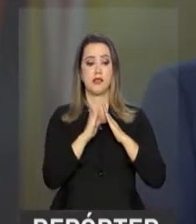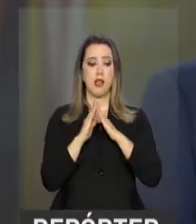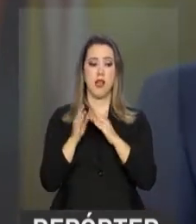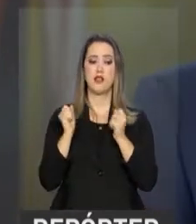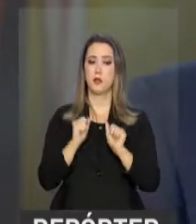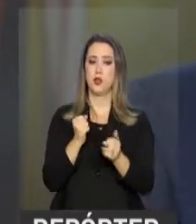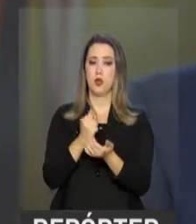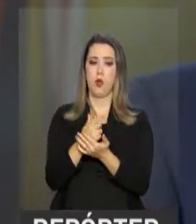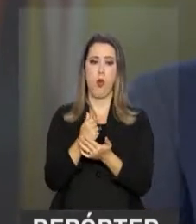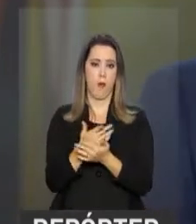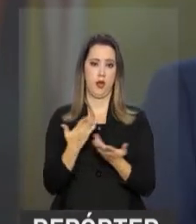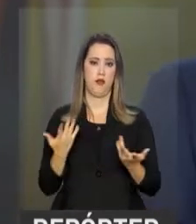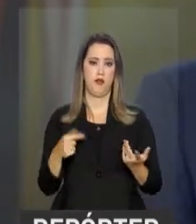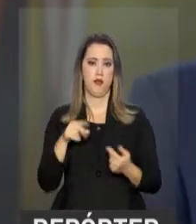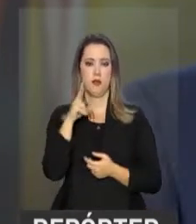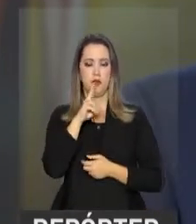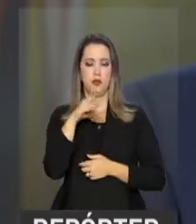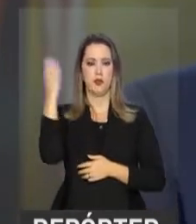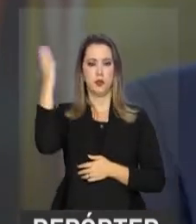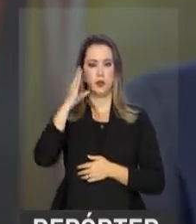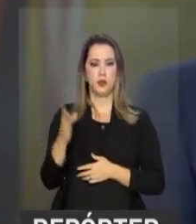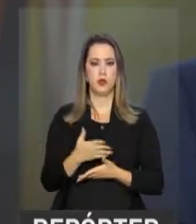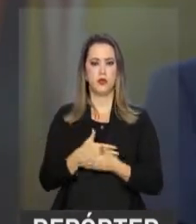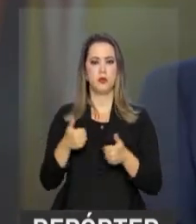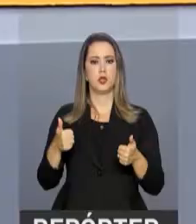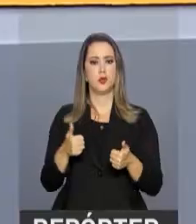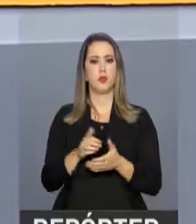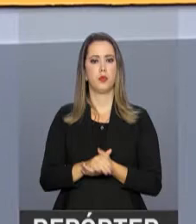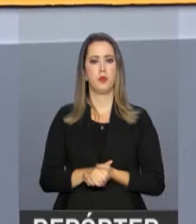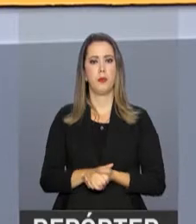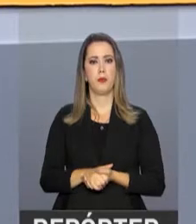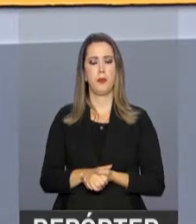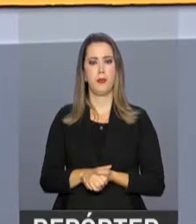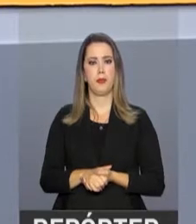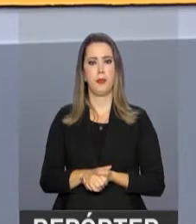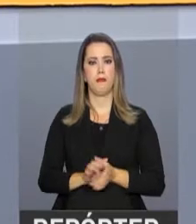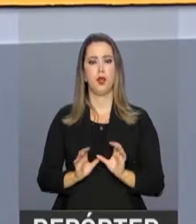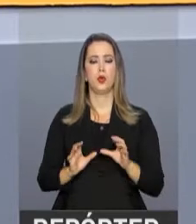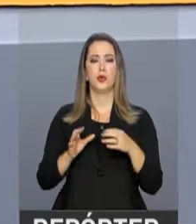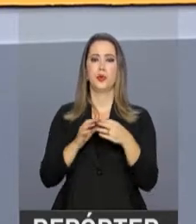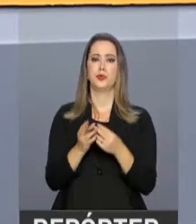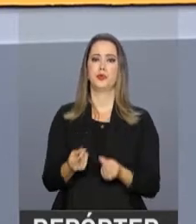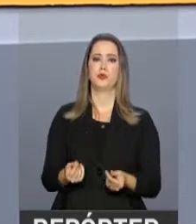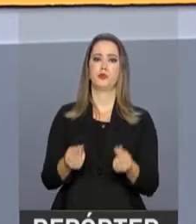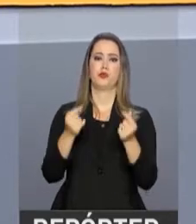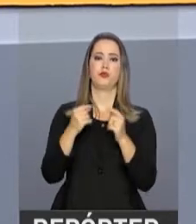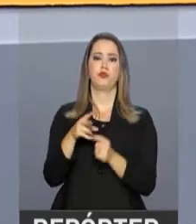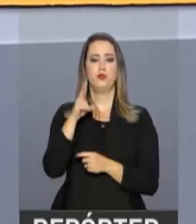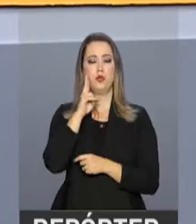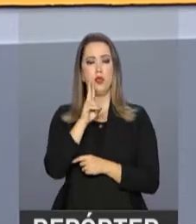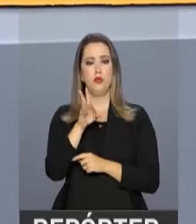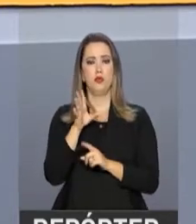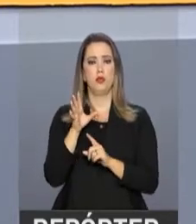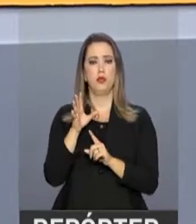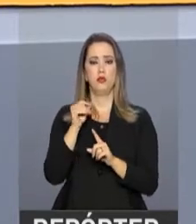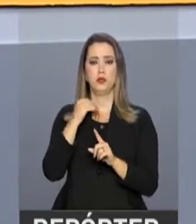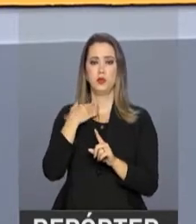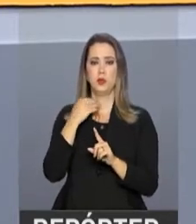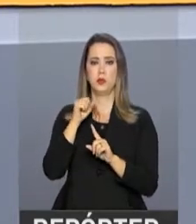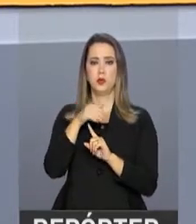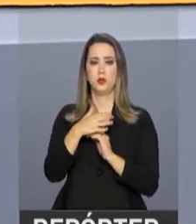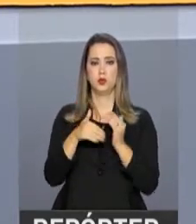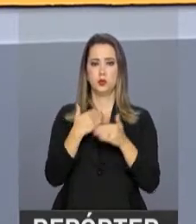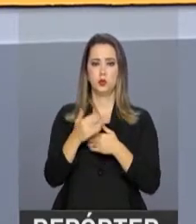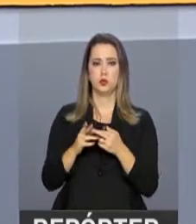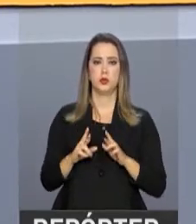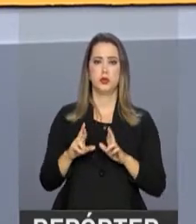acessíveis doentes e vem do brasil cada vez mais pujante os analistas do mercado financeiro ouvidos pelo banco central mantiveram